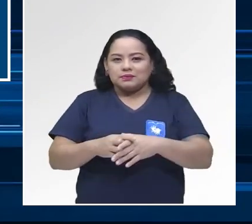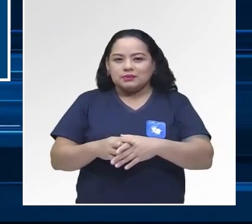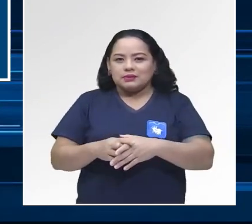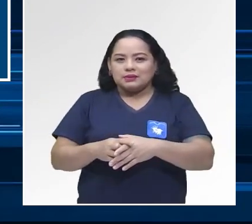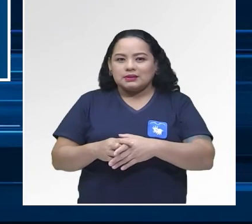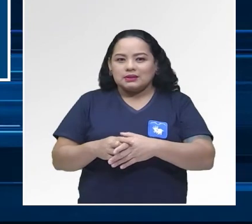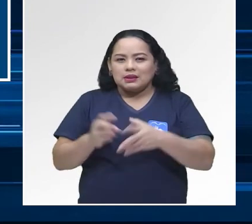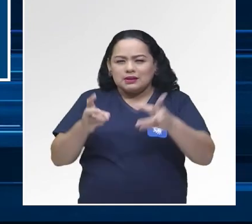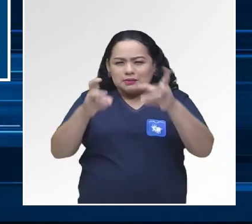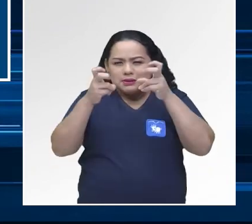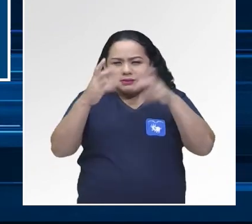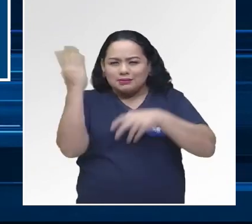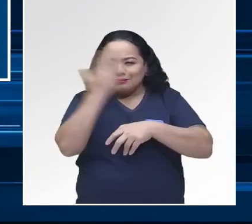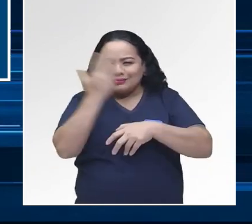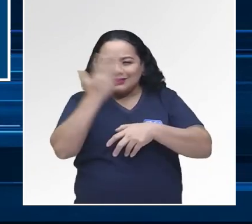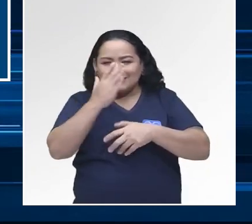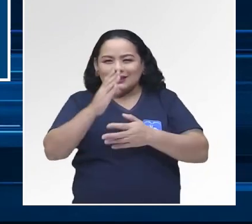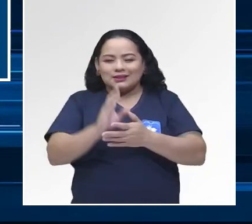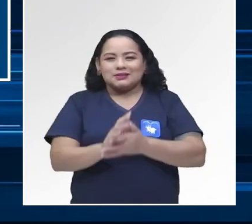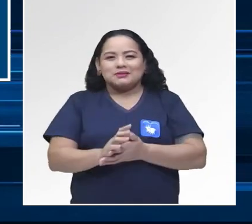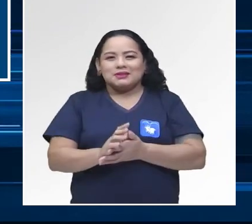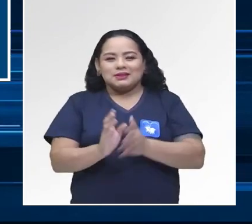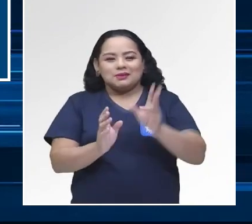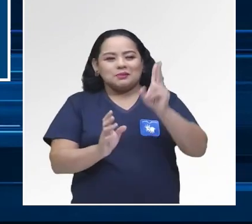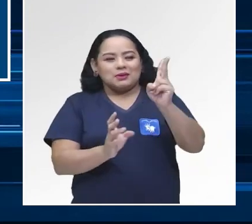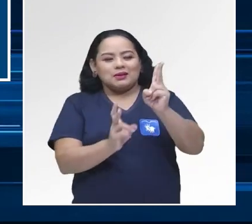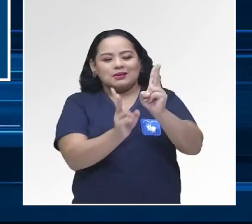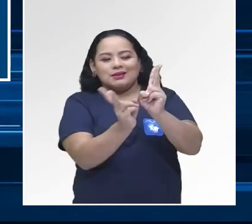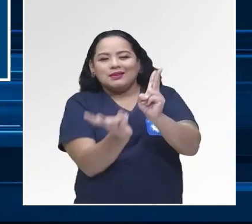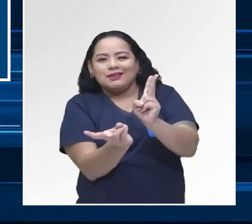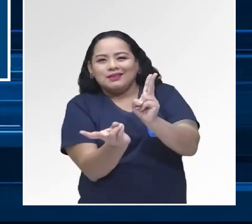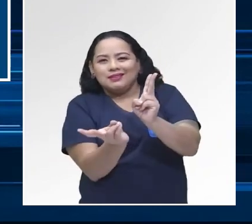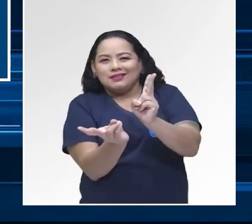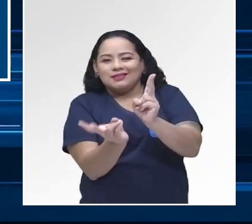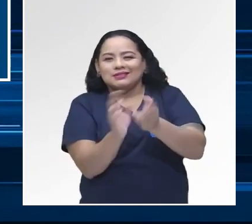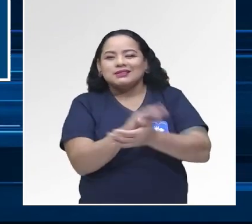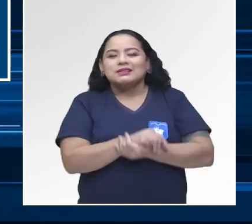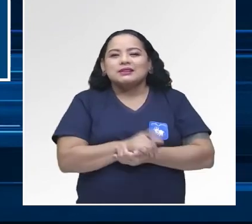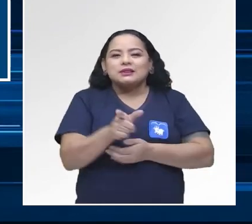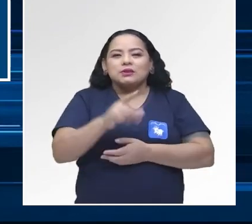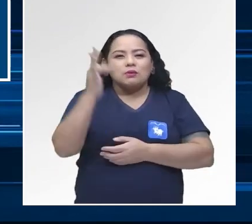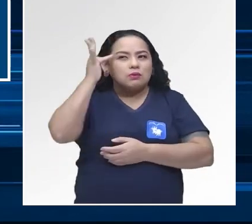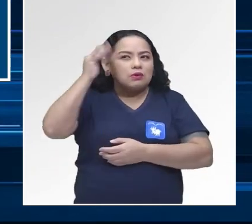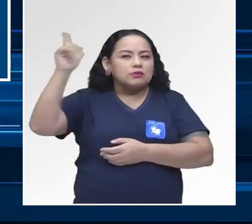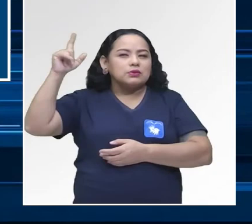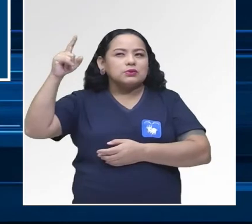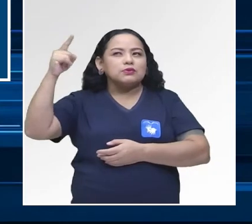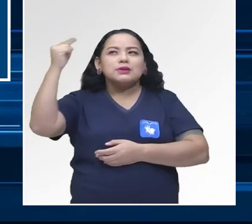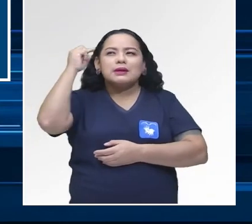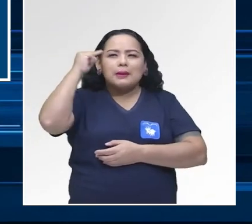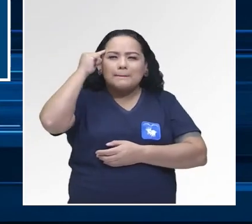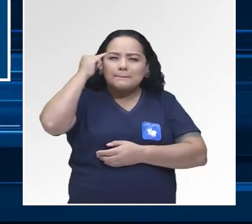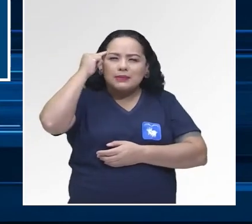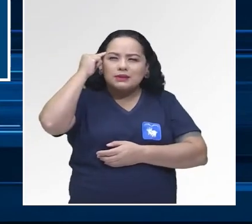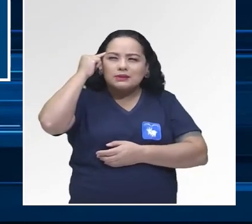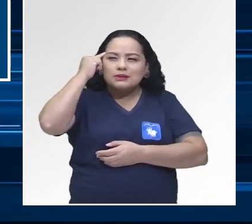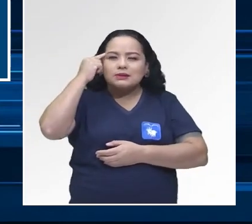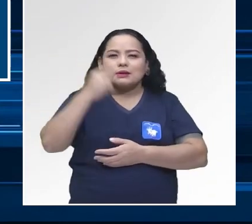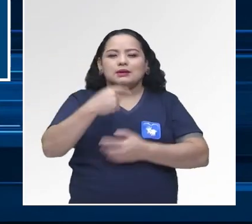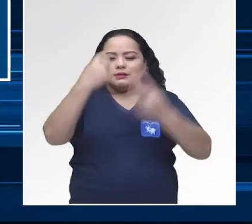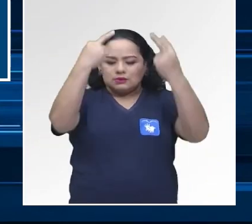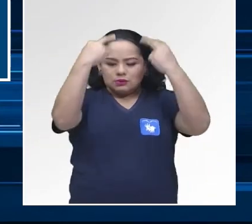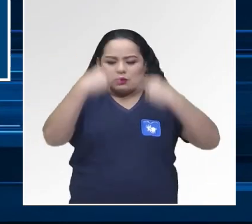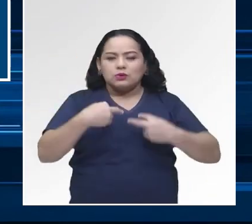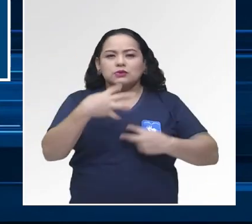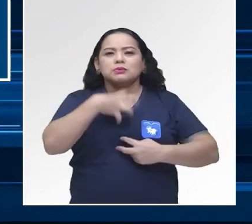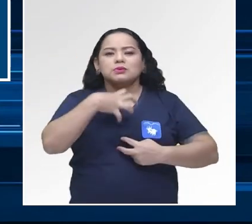perceber direito nem um reflexo, não é isso? Então a filosofia nos ajuda a refletir sobre isso. Ela